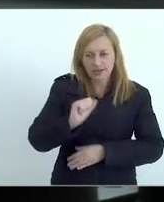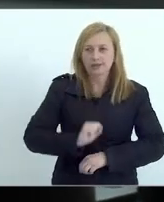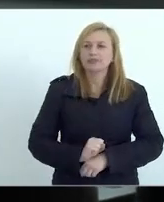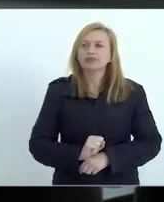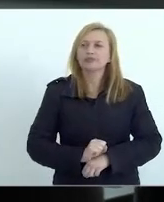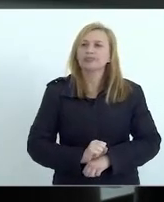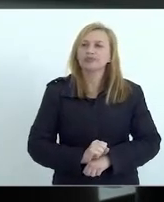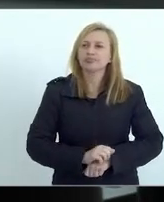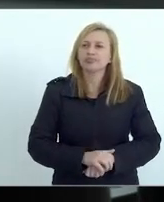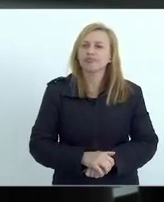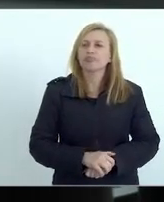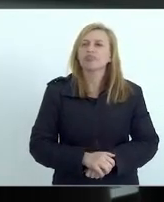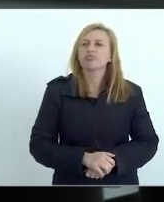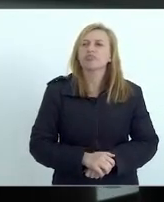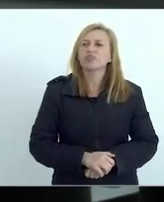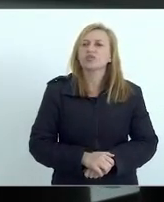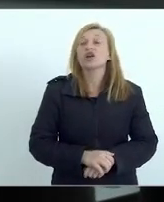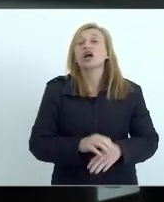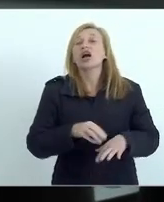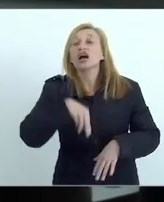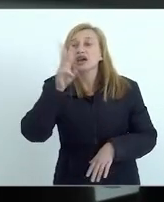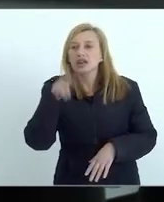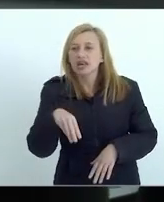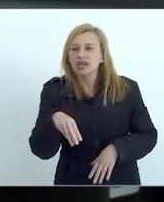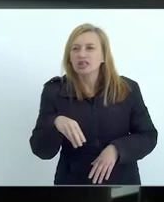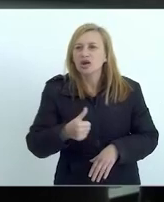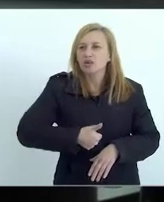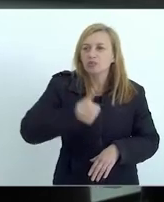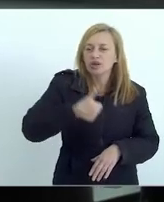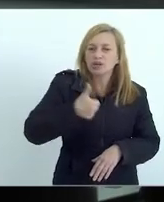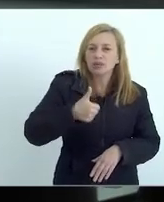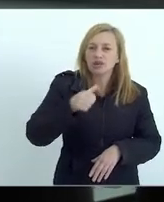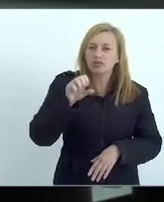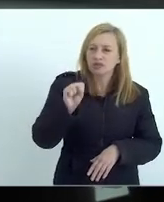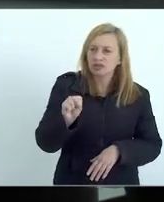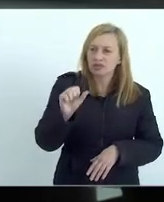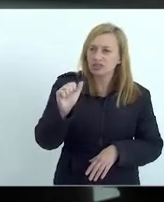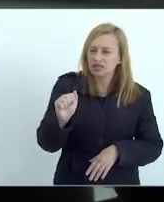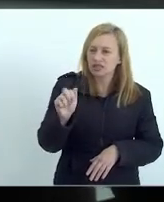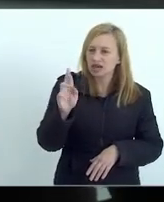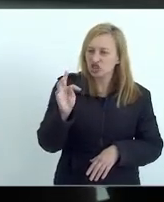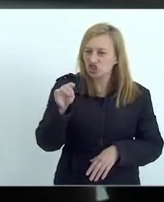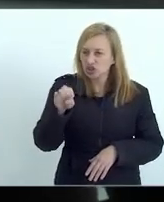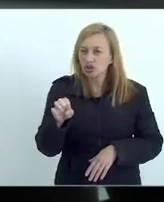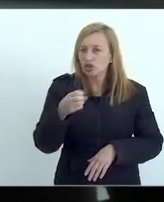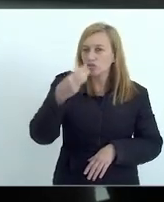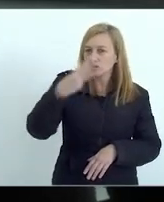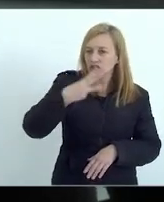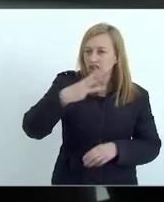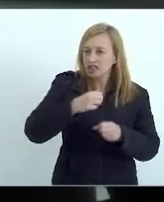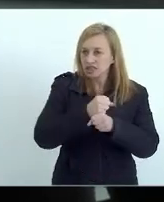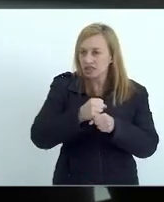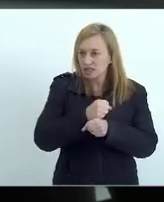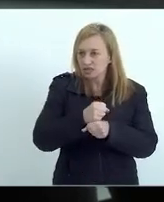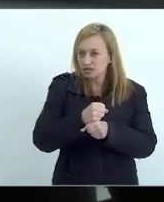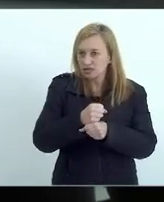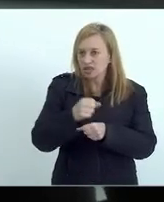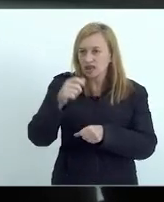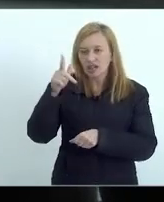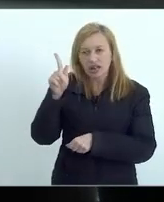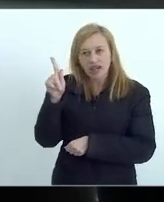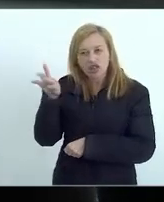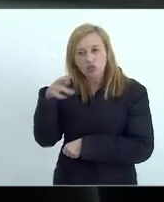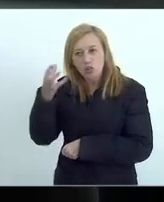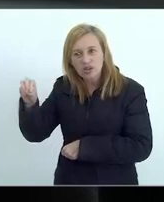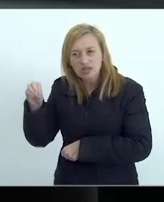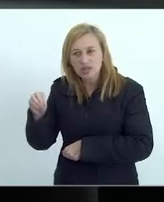tá eles são destinados a quem são os primeiros Sargentos com três anos naquele naquela graduação